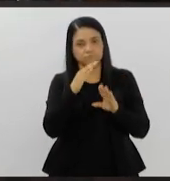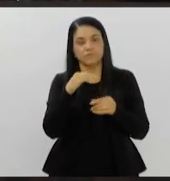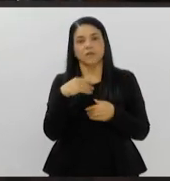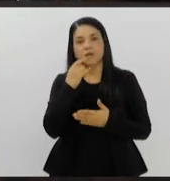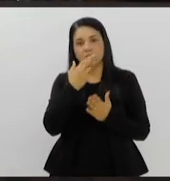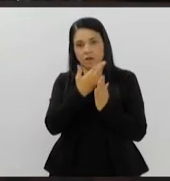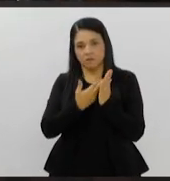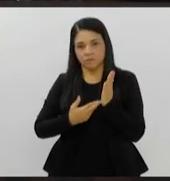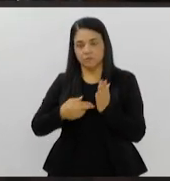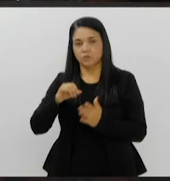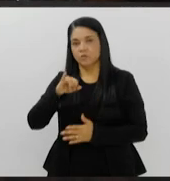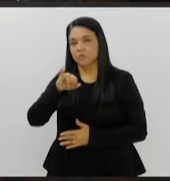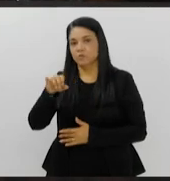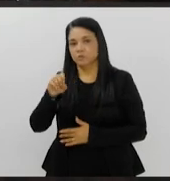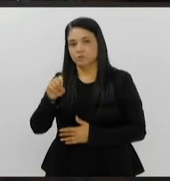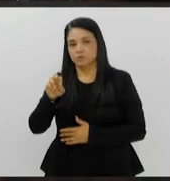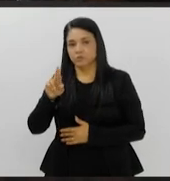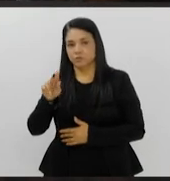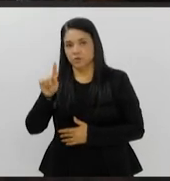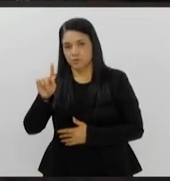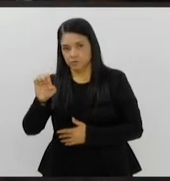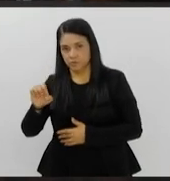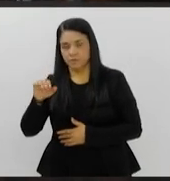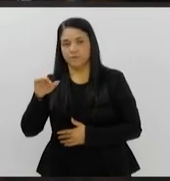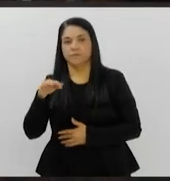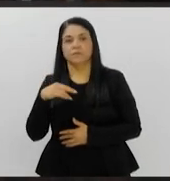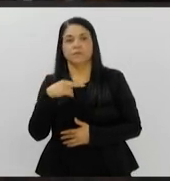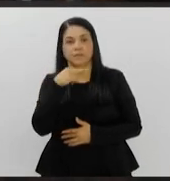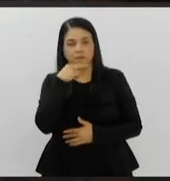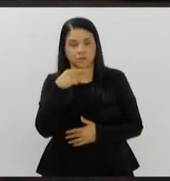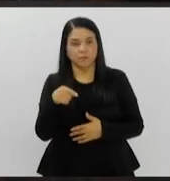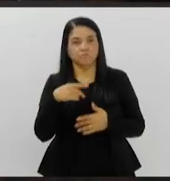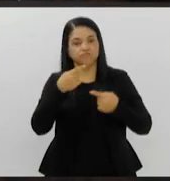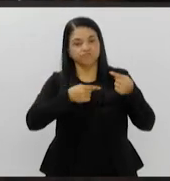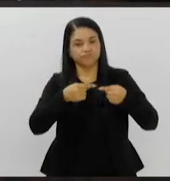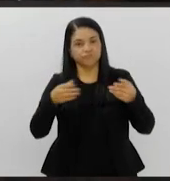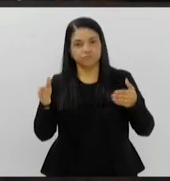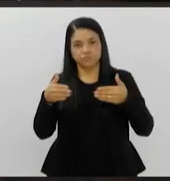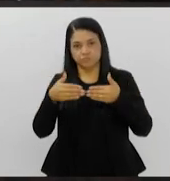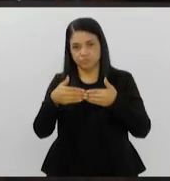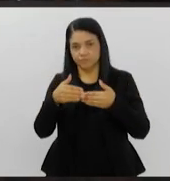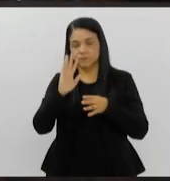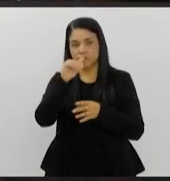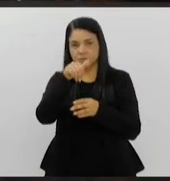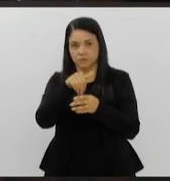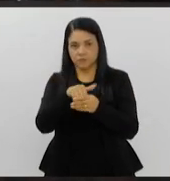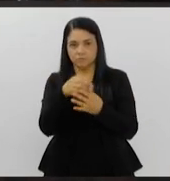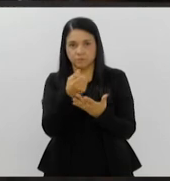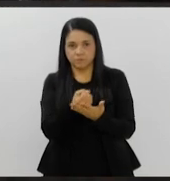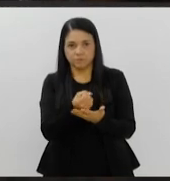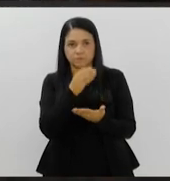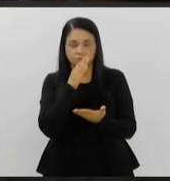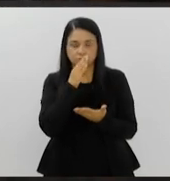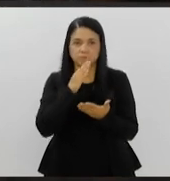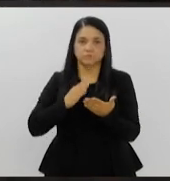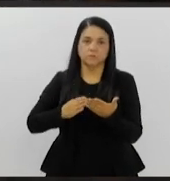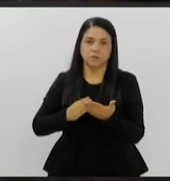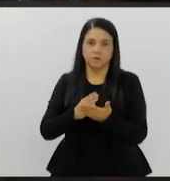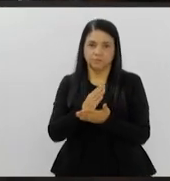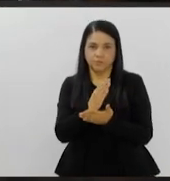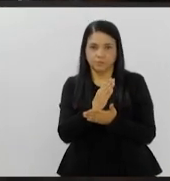Relator, deputado Jorge Felipe Neto. Em discussão, não havendo quem queira discutir, encerrada a discussão e votação. Os senhores que aprovam permaneçam como